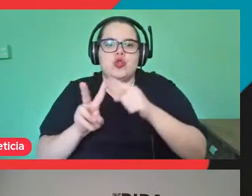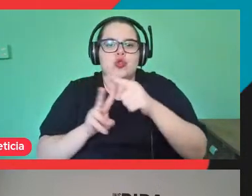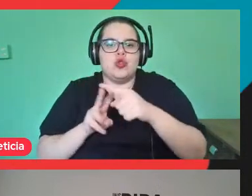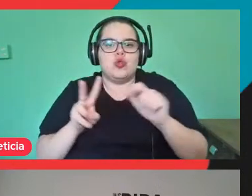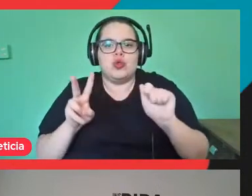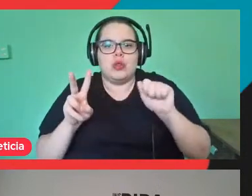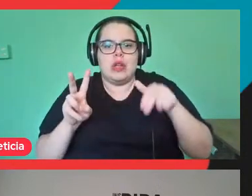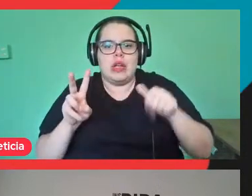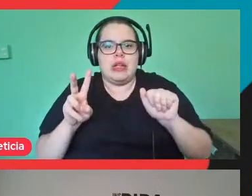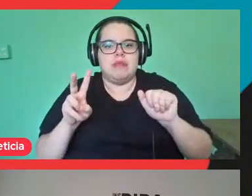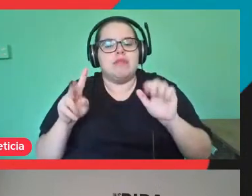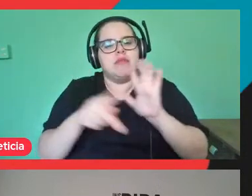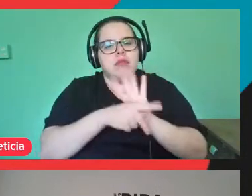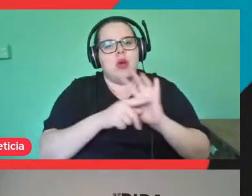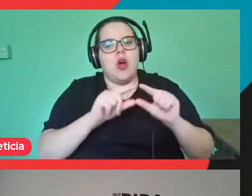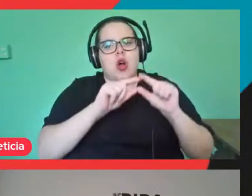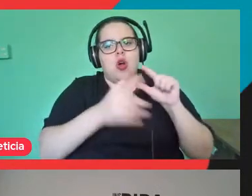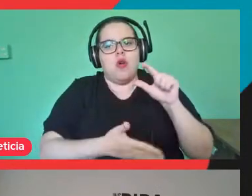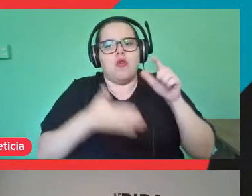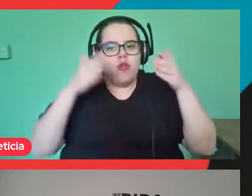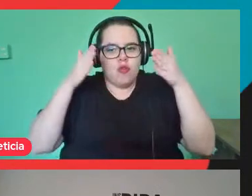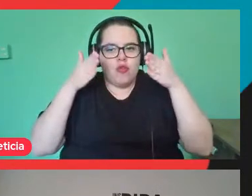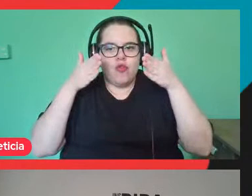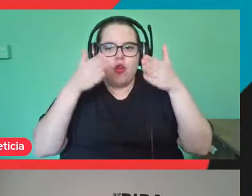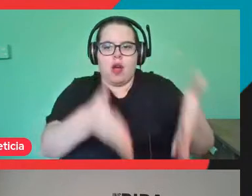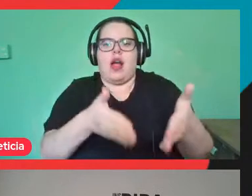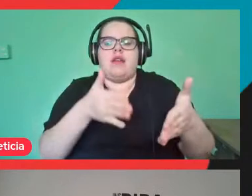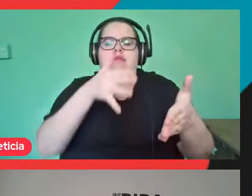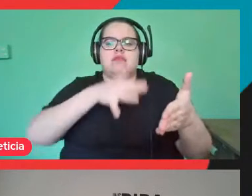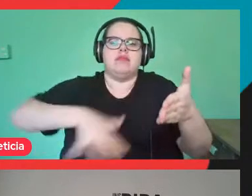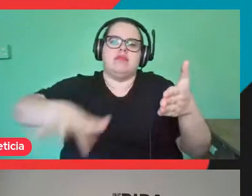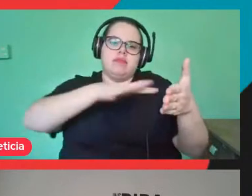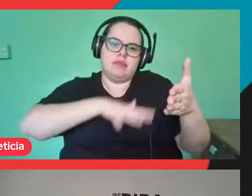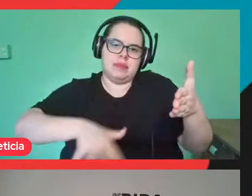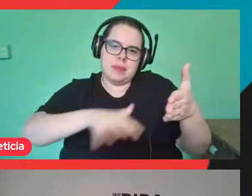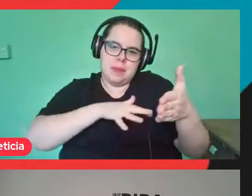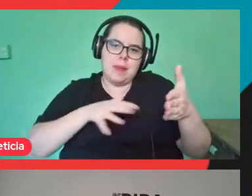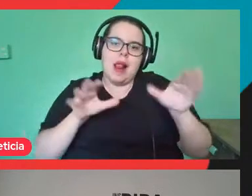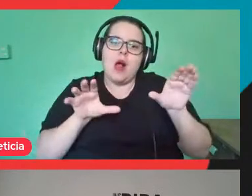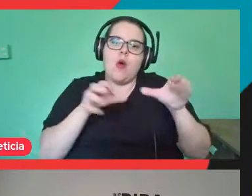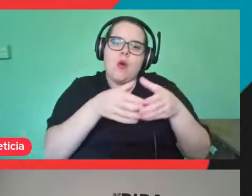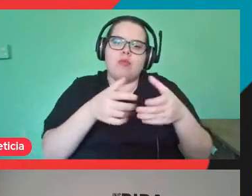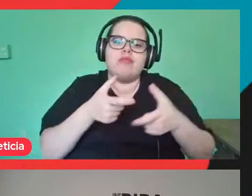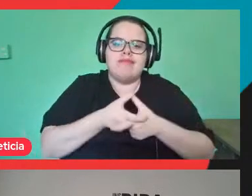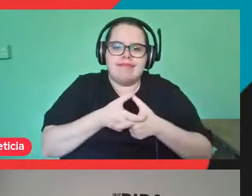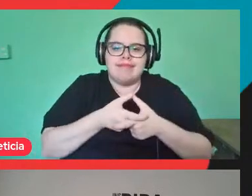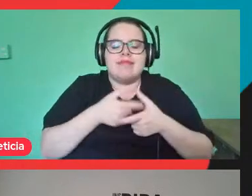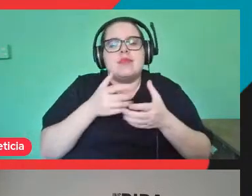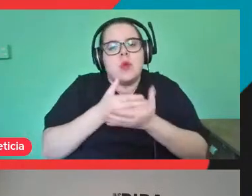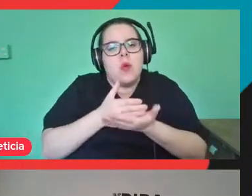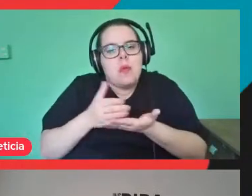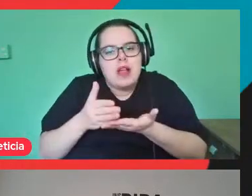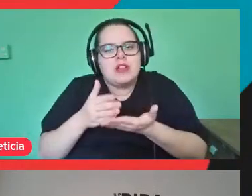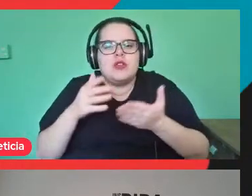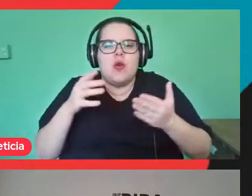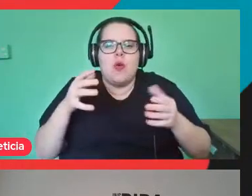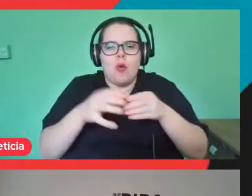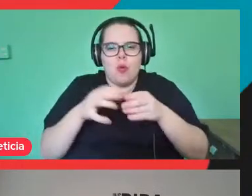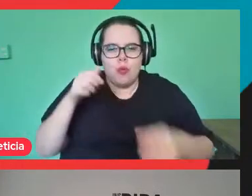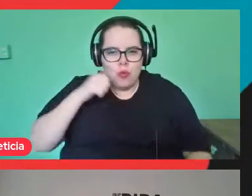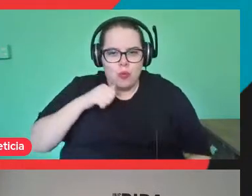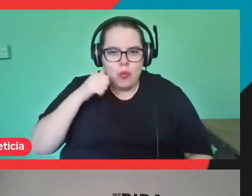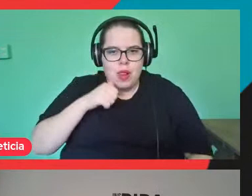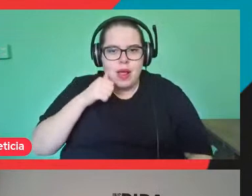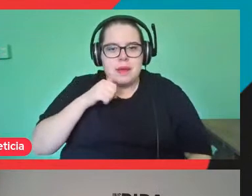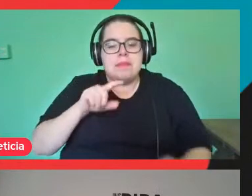do Google, e ele é voltado fundamentalmente para grupos minorizados, começou para grupos de mulheres,